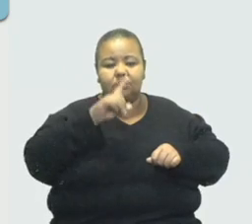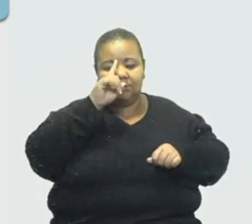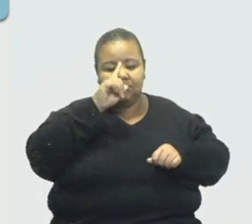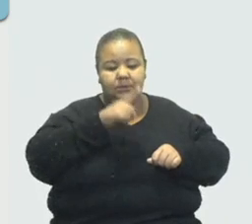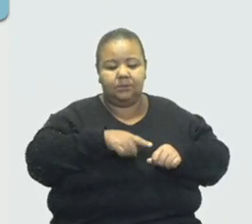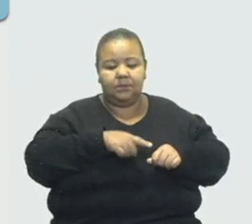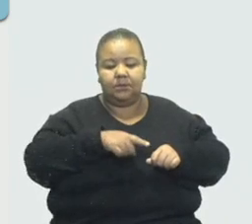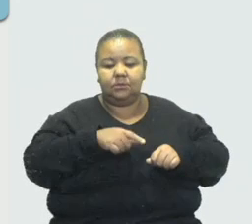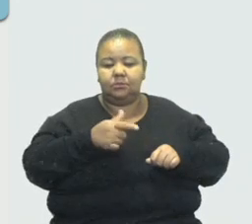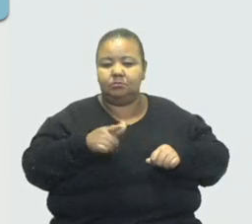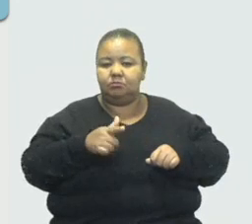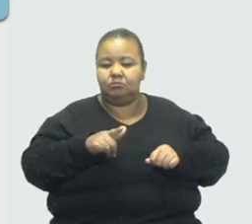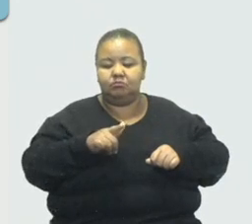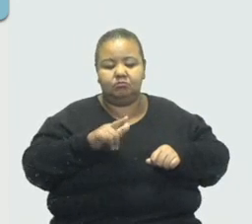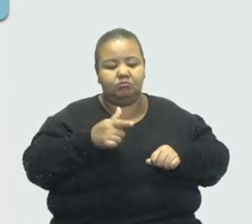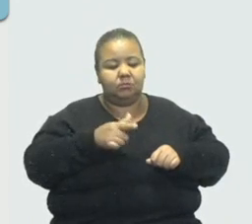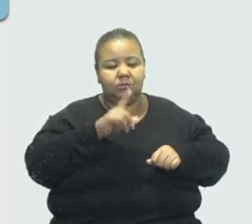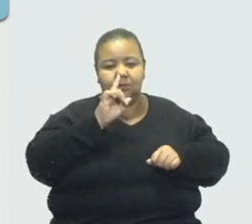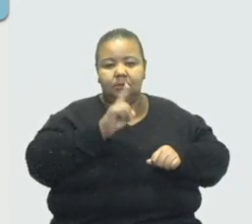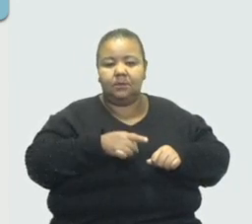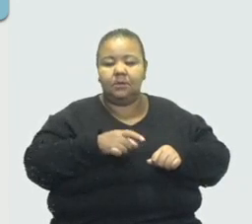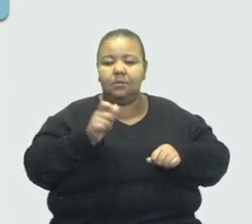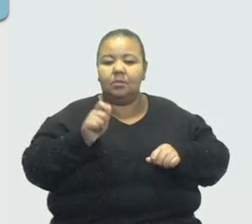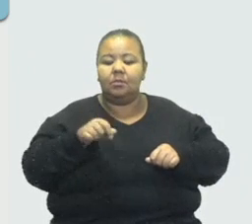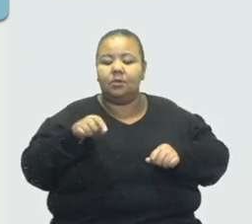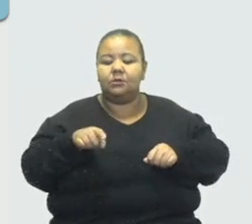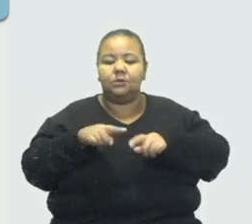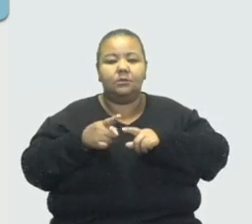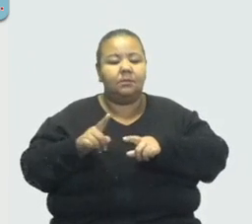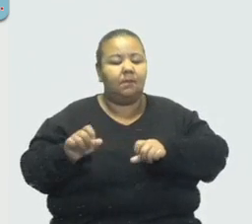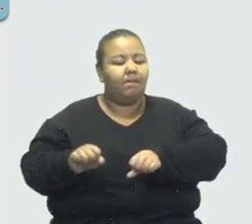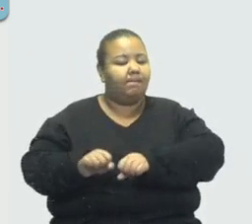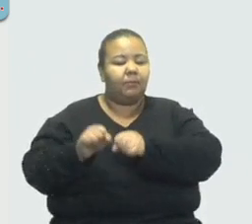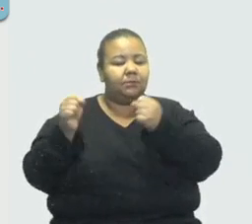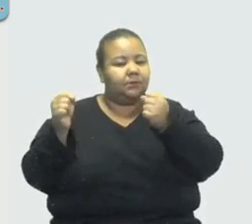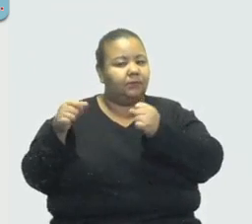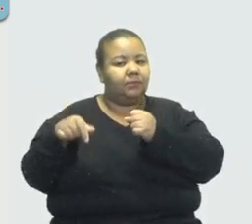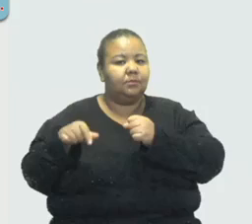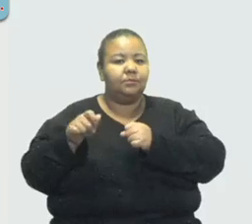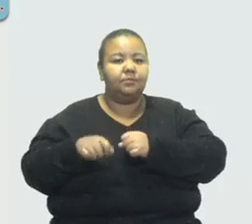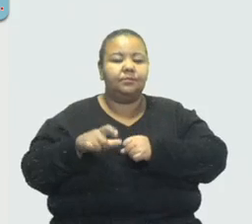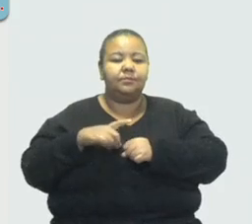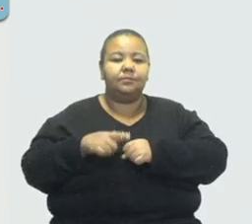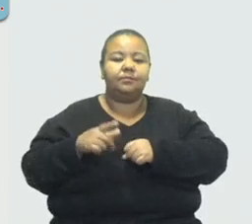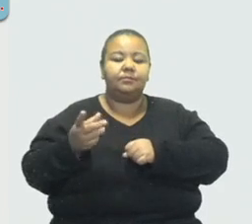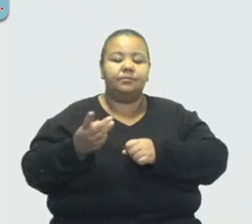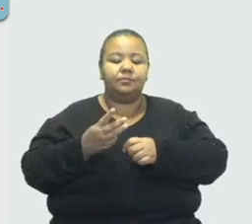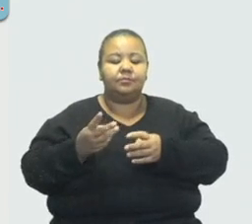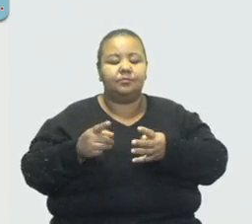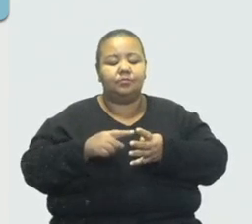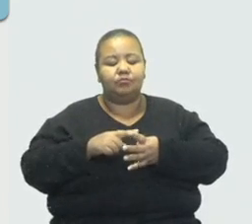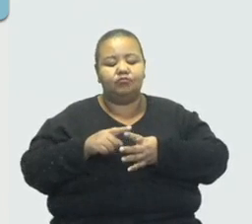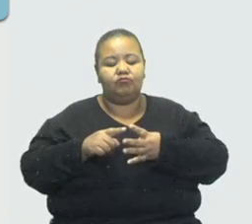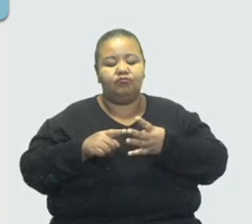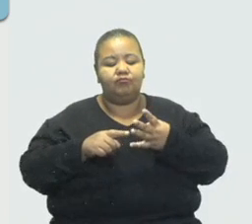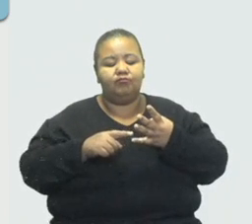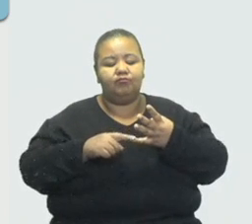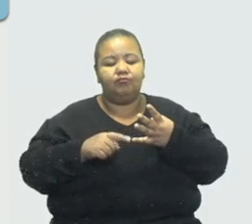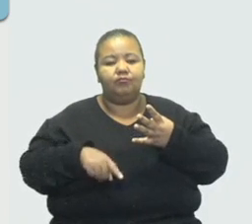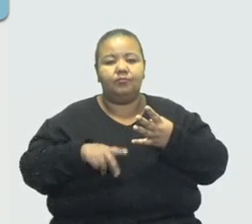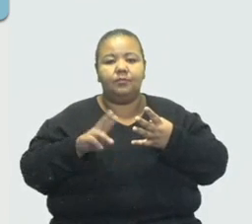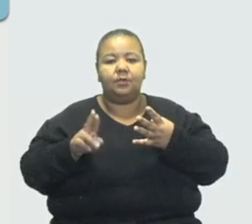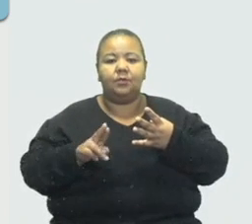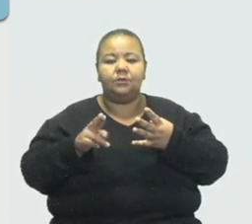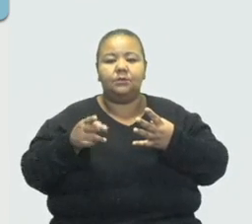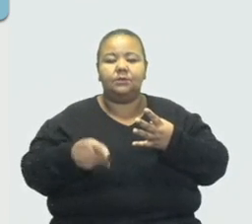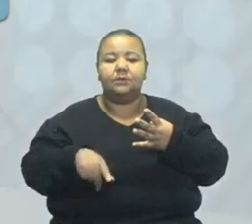determinado e indeterminado. E pode ser também classificado como impossível. Então, há essas possibilidades quando nós trabalhamos